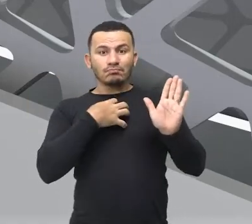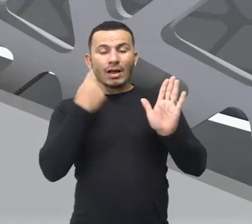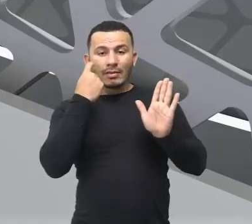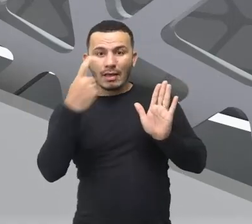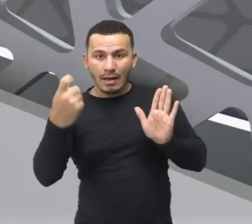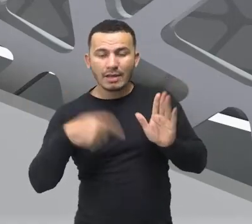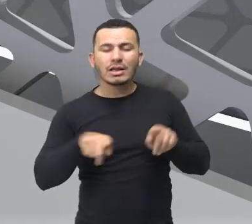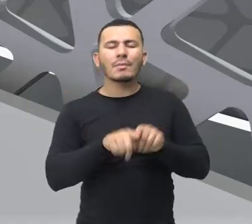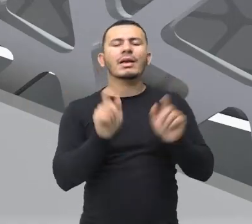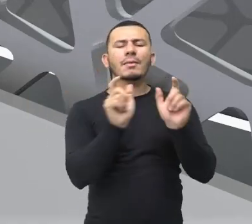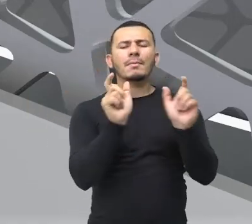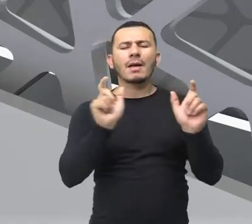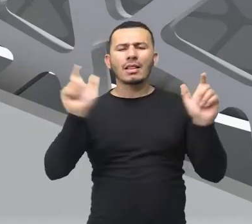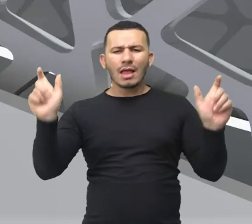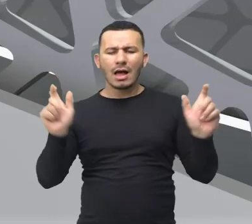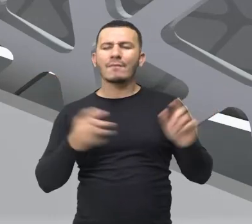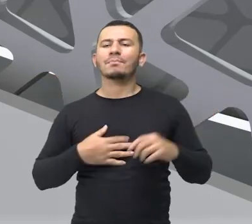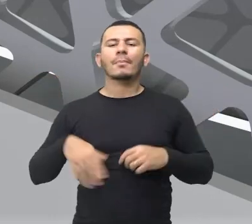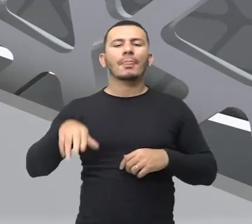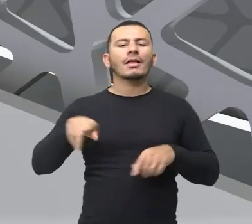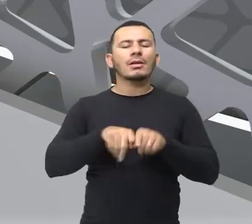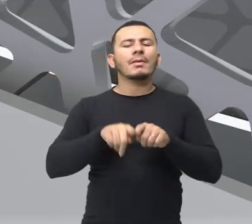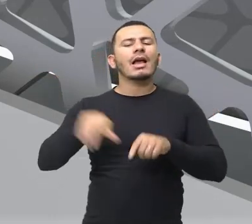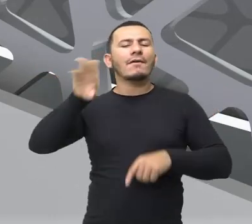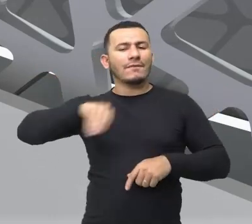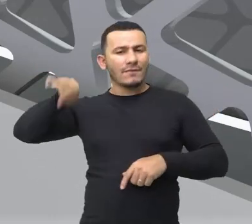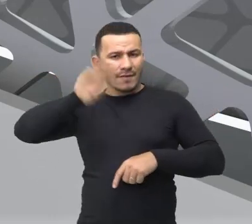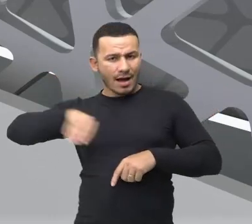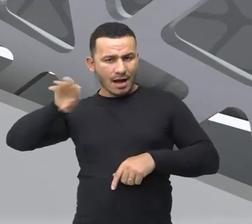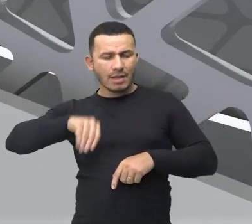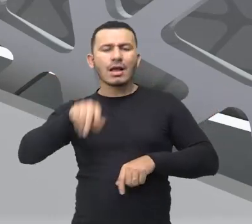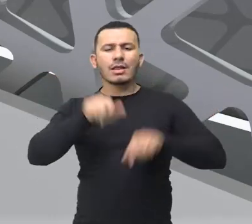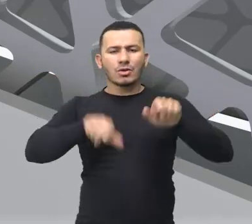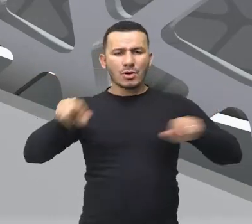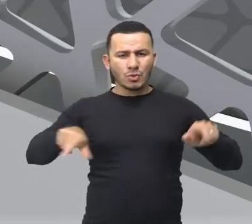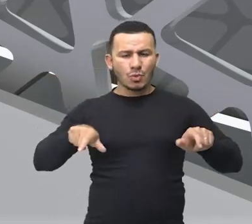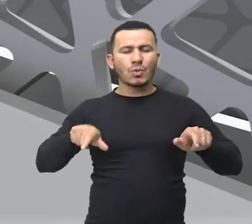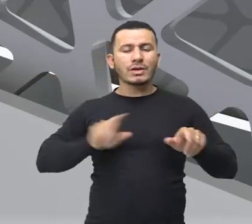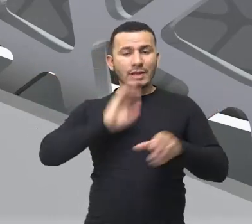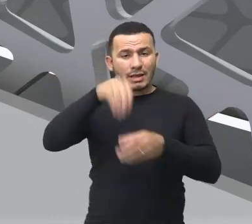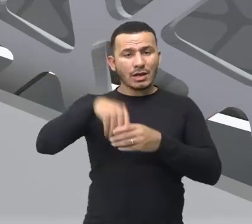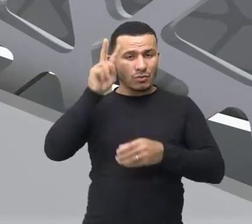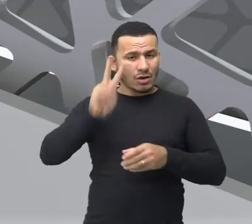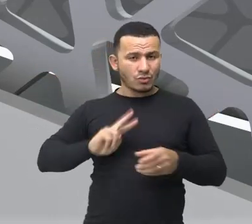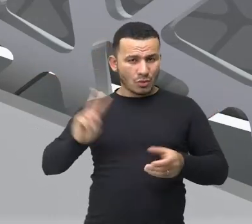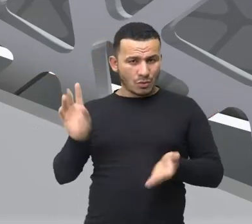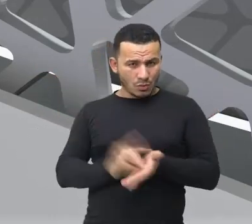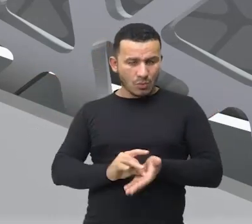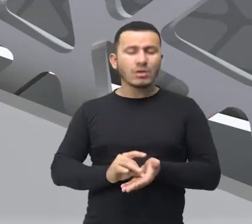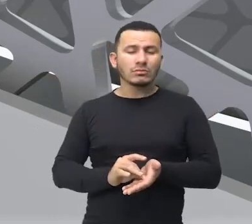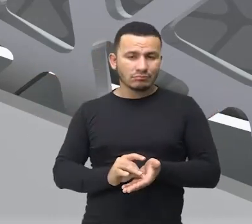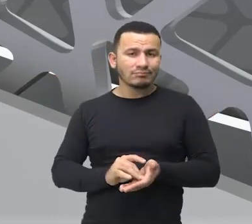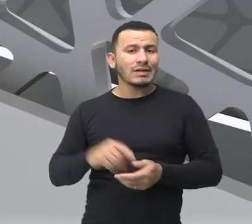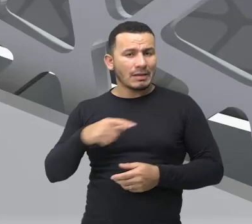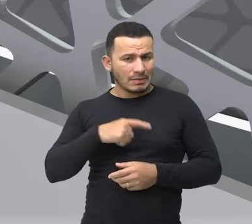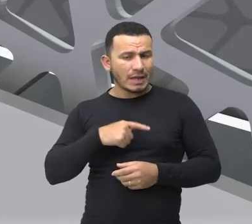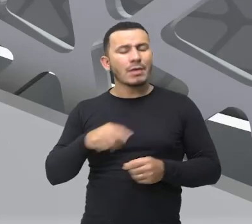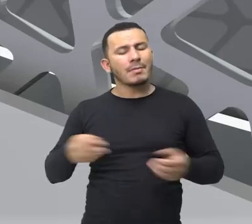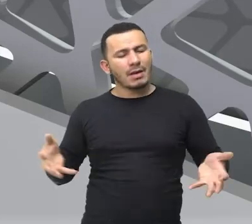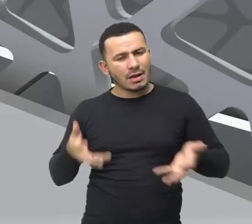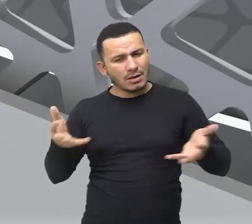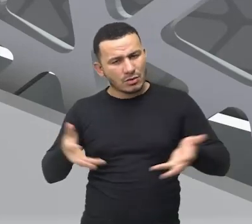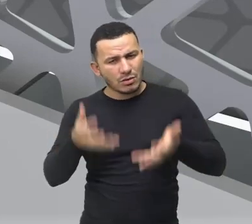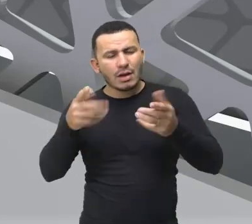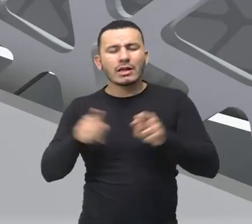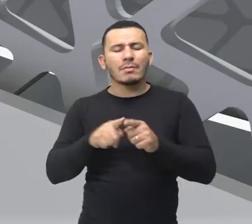de determinadas palavras, o uso de fala de pessoas que estão envolvidas no fato para dar credibilidade, também às vezes para